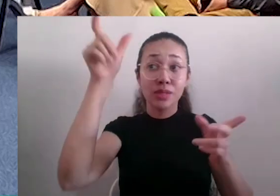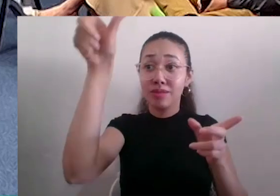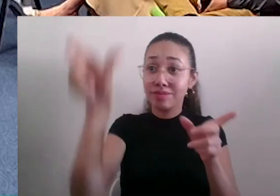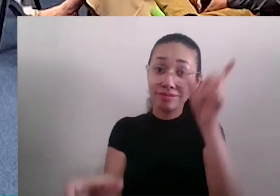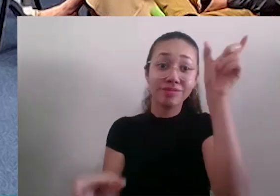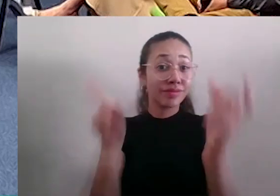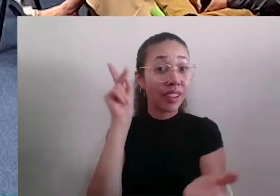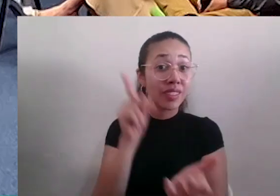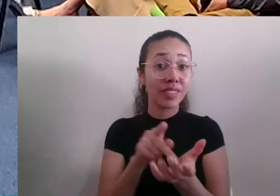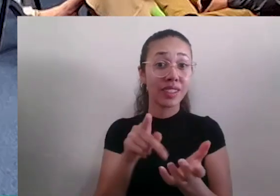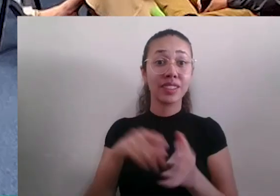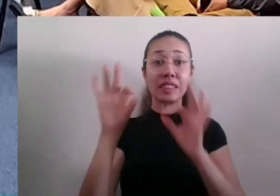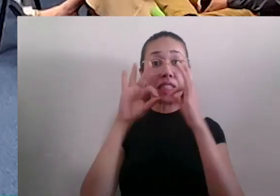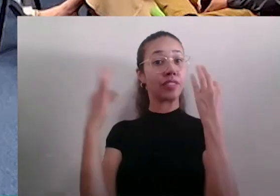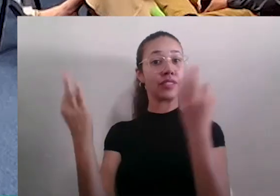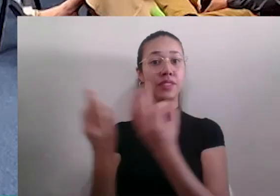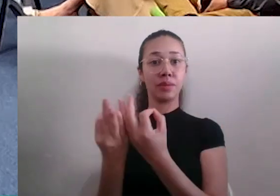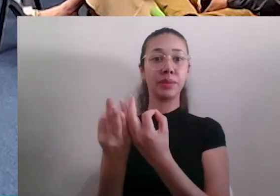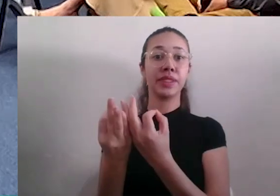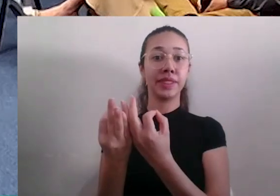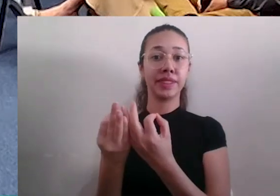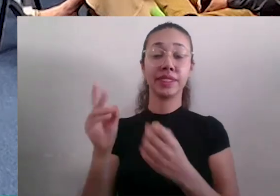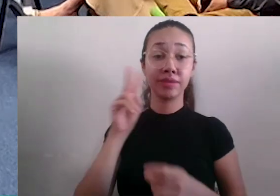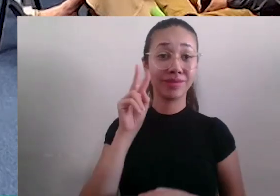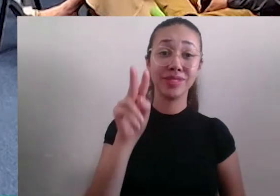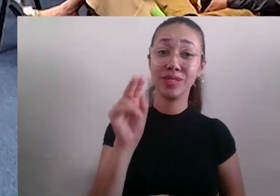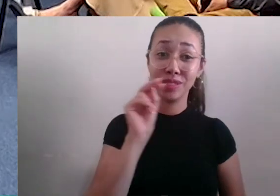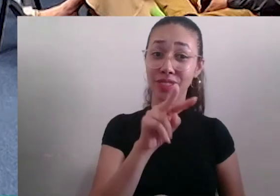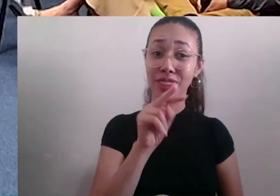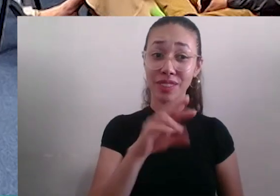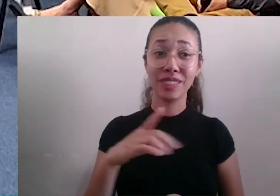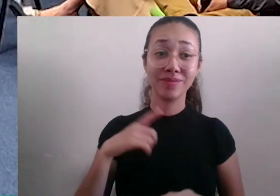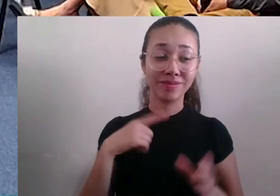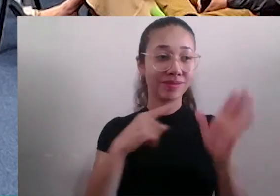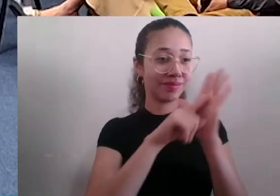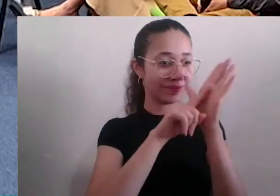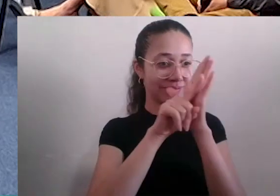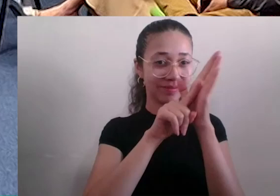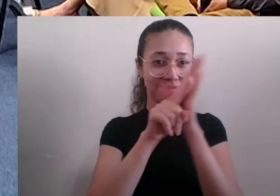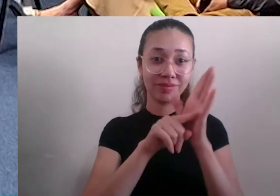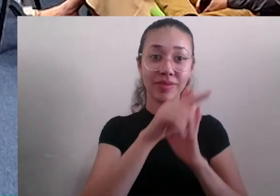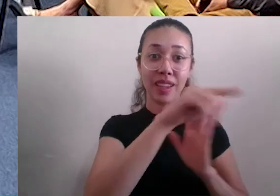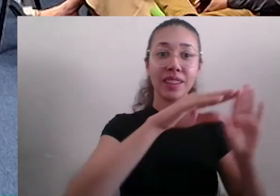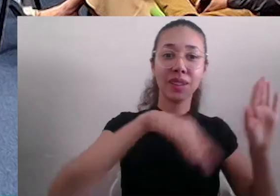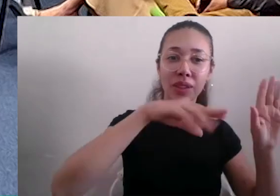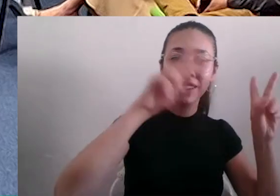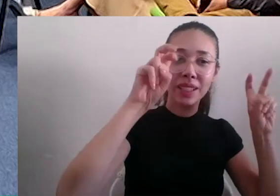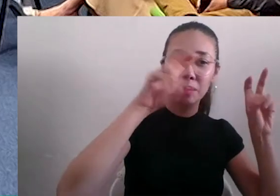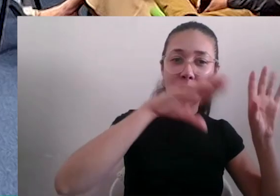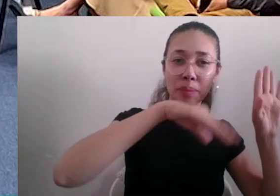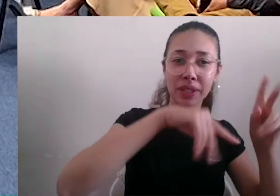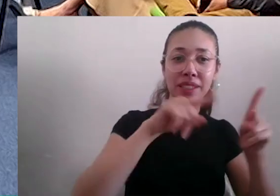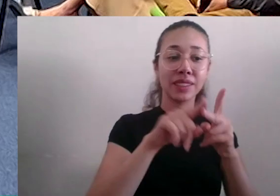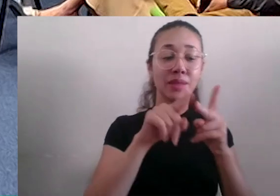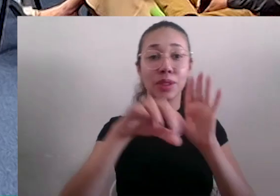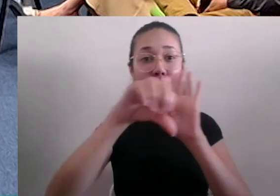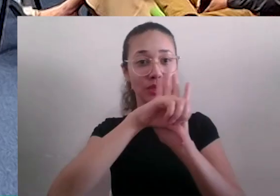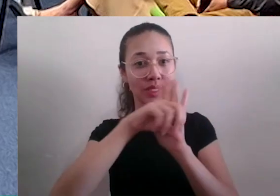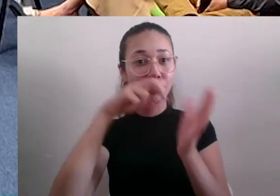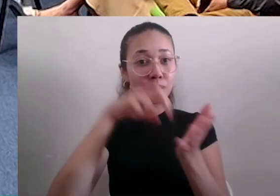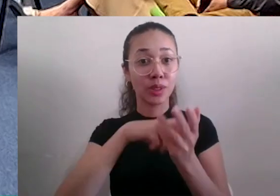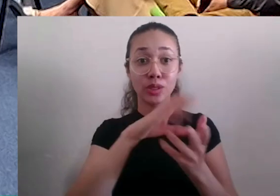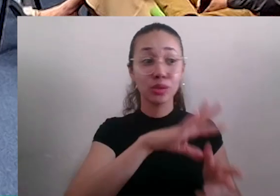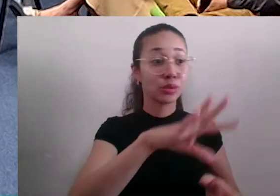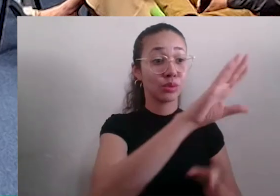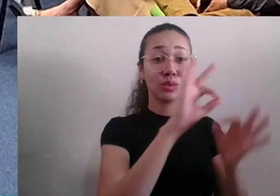a família da vítima a gente vê nesses casos que a gente explorou no praia e no Crime e Castigo que destrói todo mundo em volta eu acho que